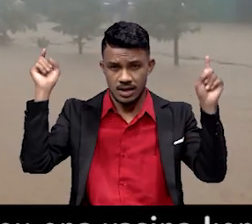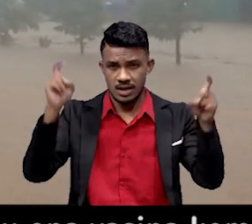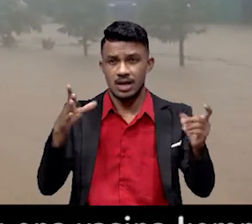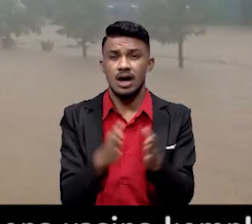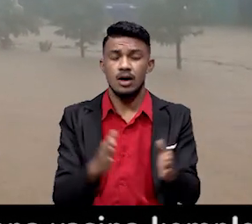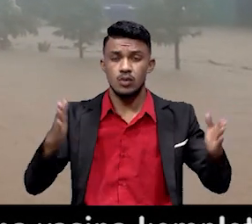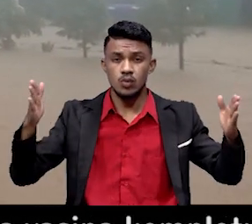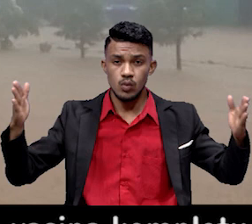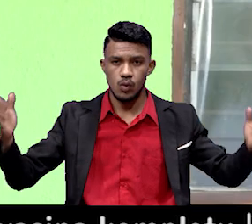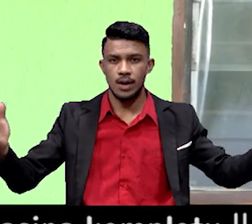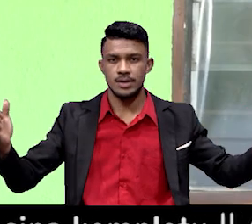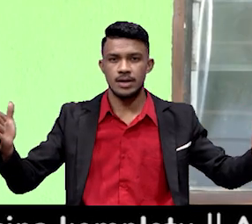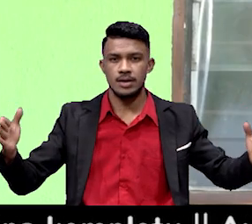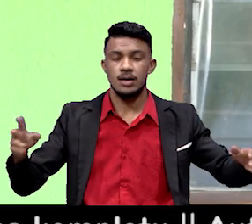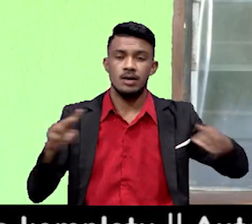teona